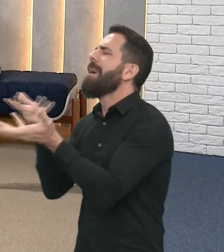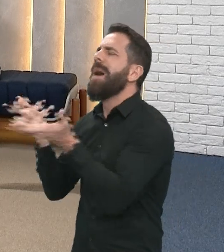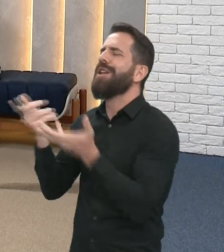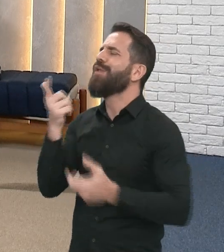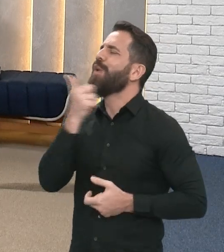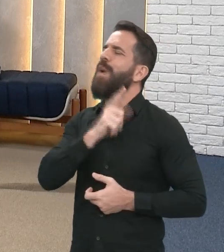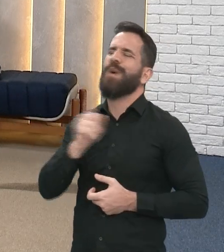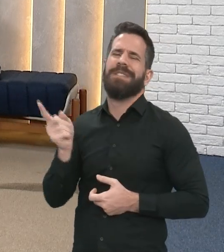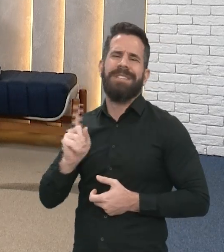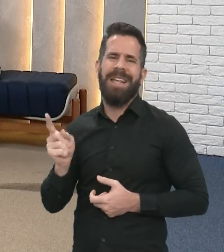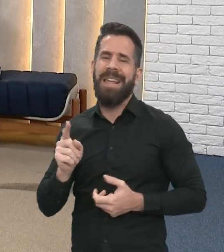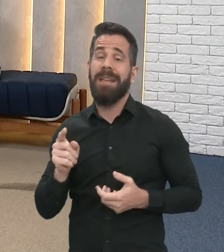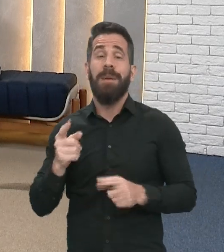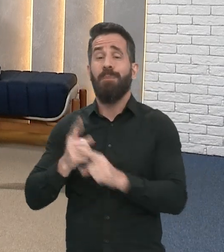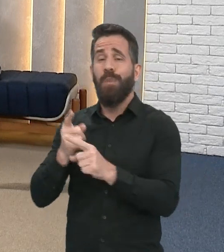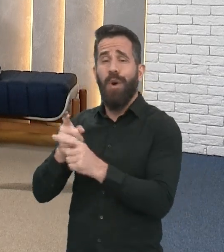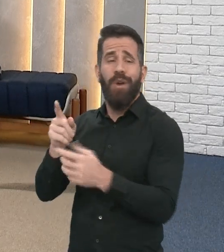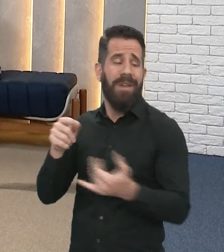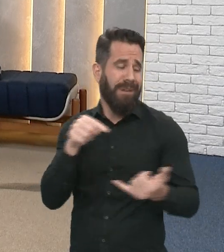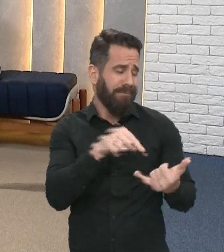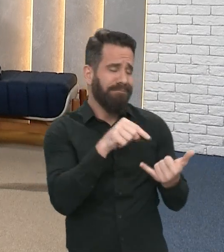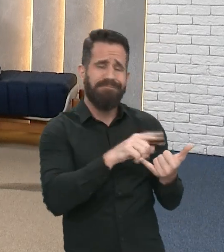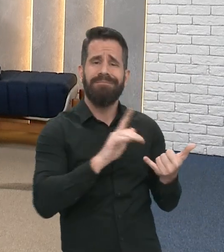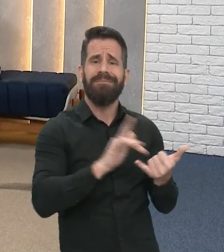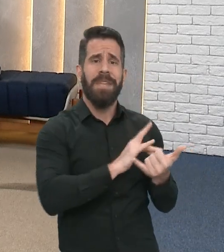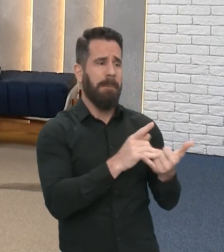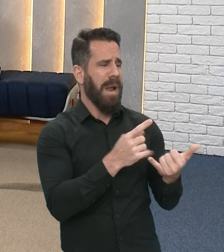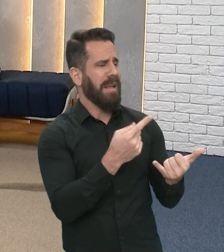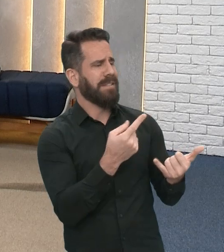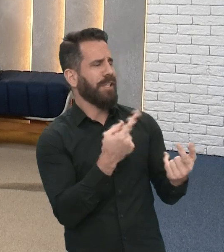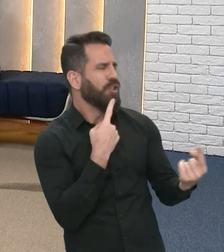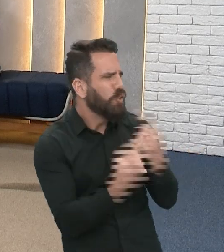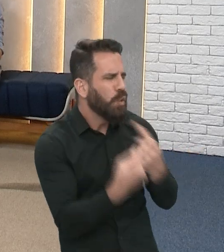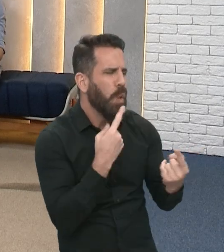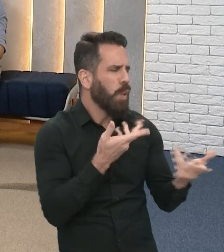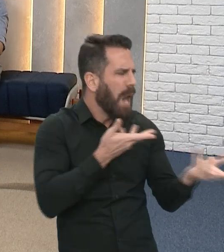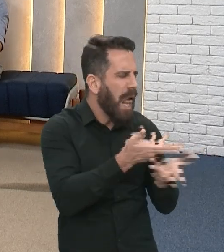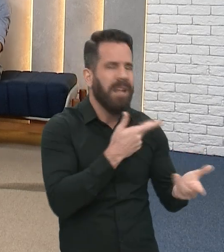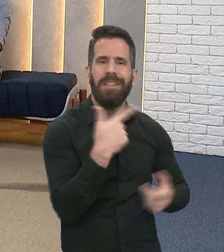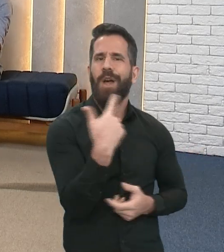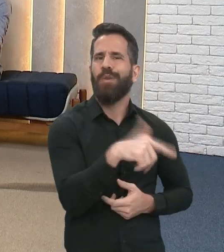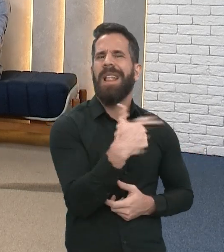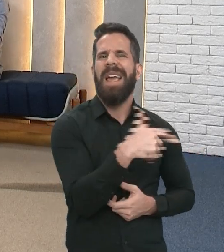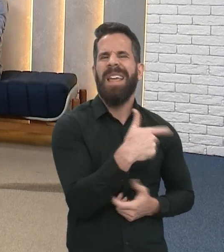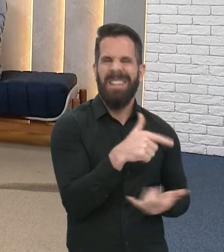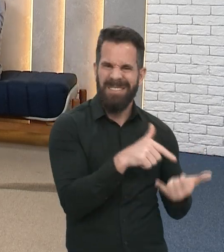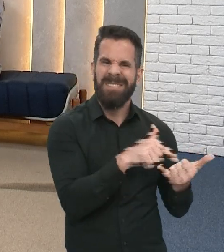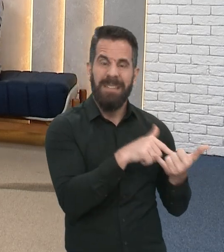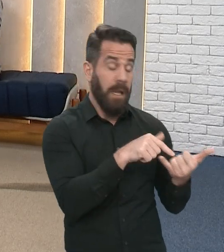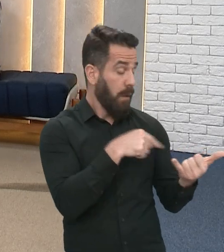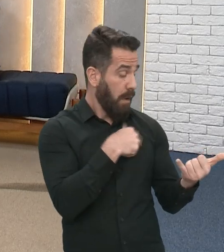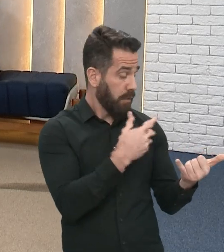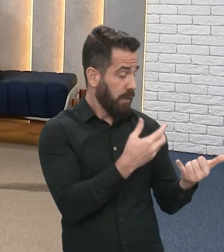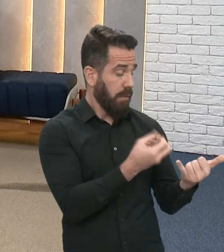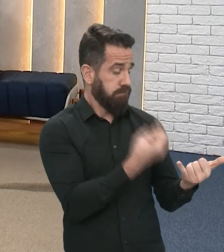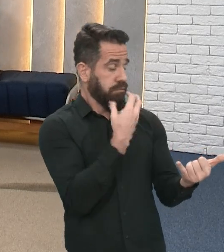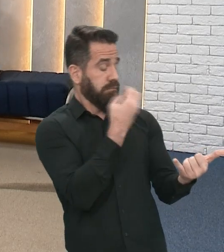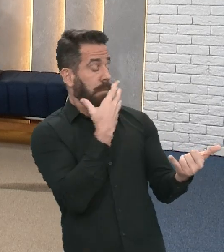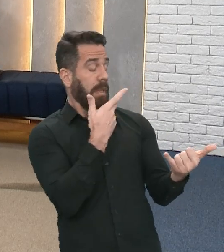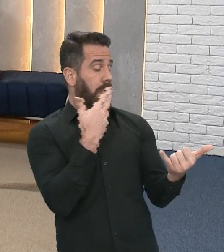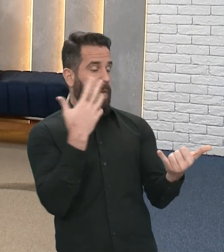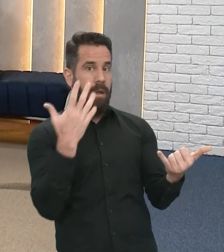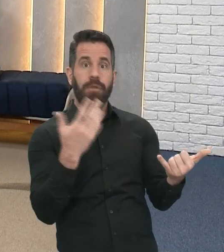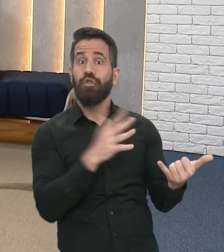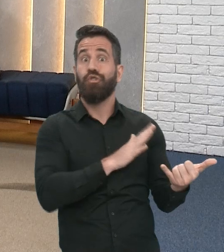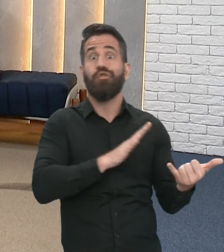não vai discutir com você. E aí as pessoas já perderam até essa capacidade de dialogar